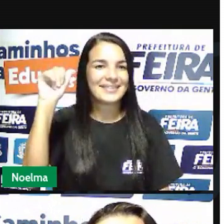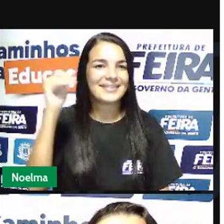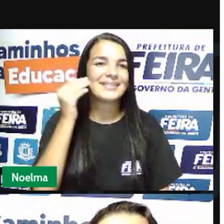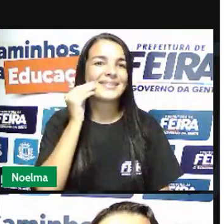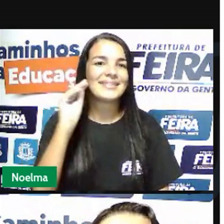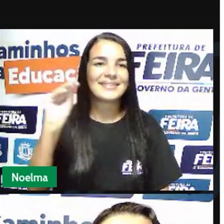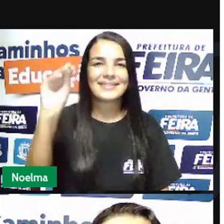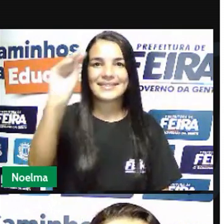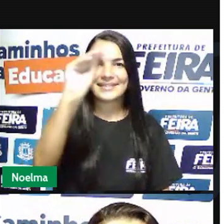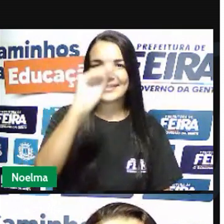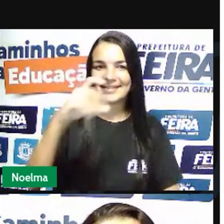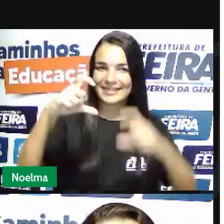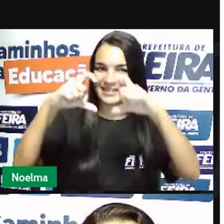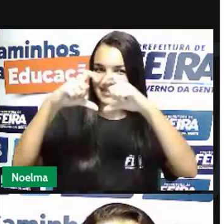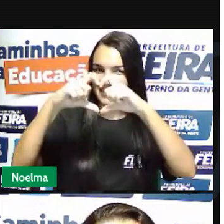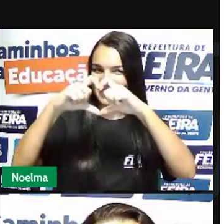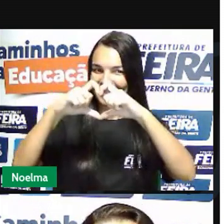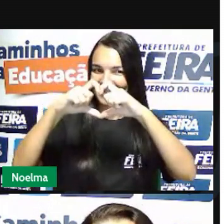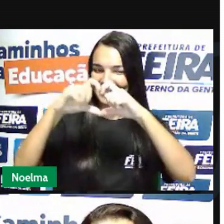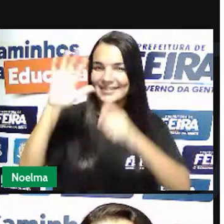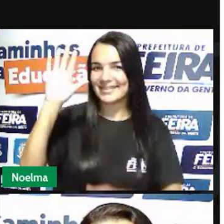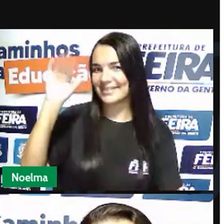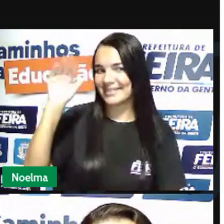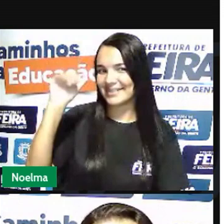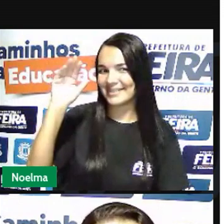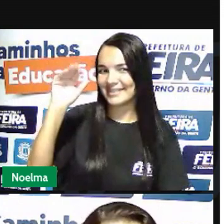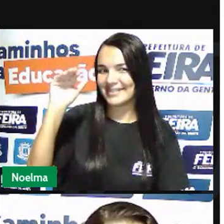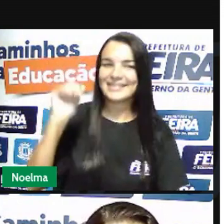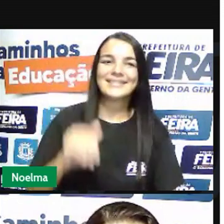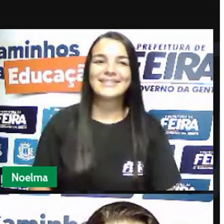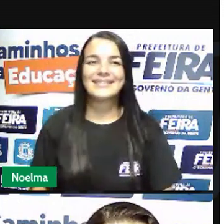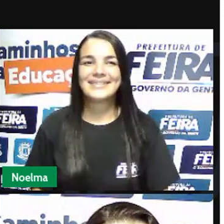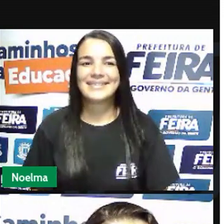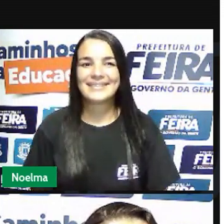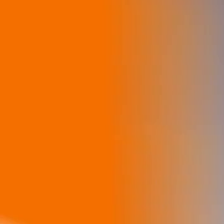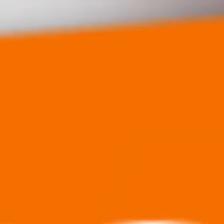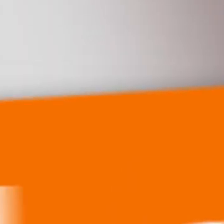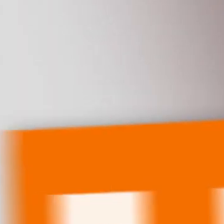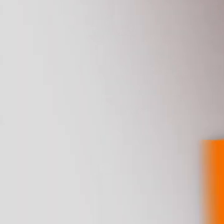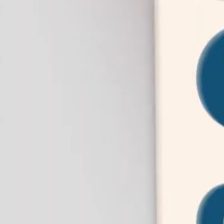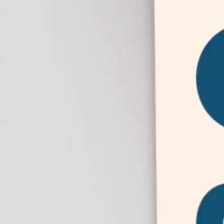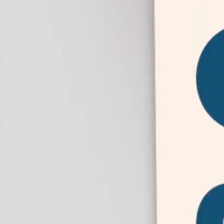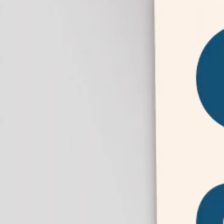beijinho no coração de vocês e até mais. Tchau, tchau.